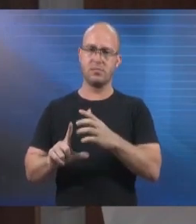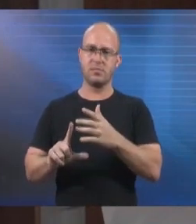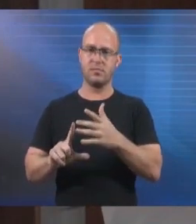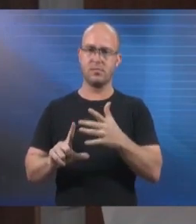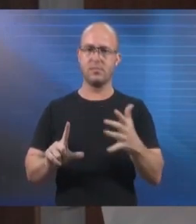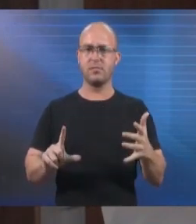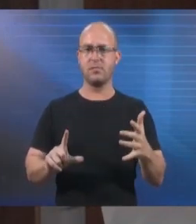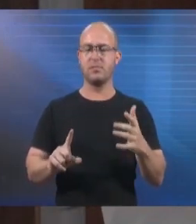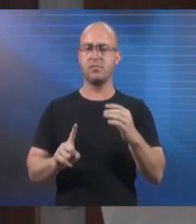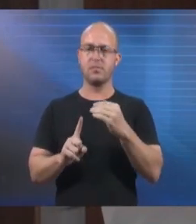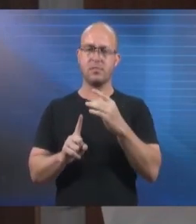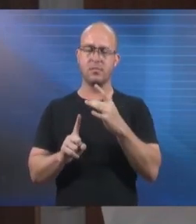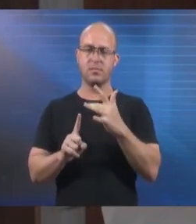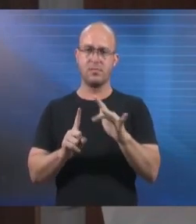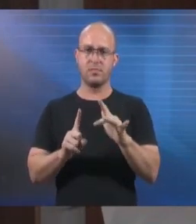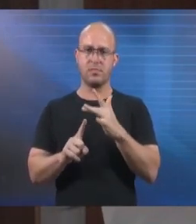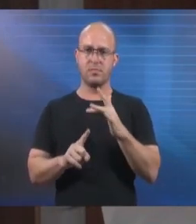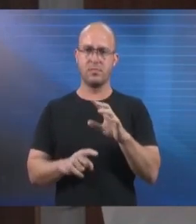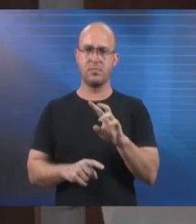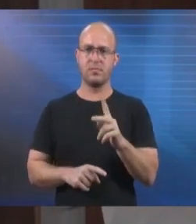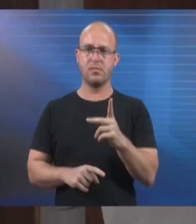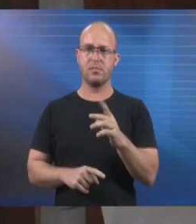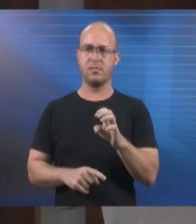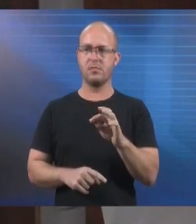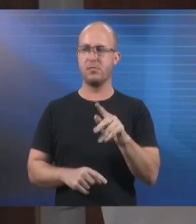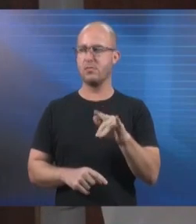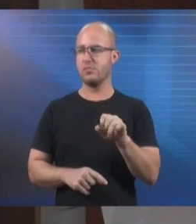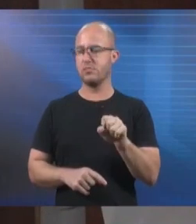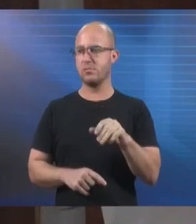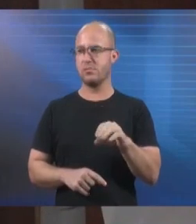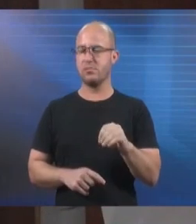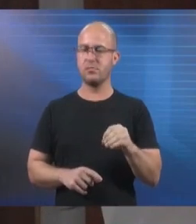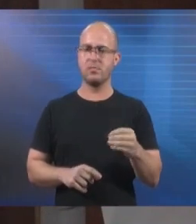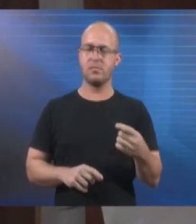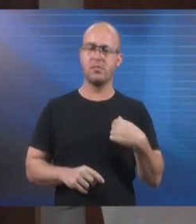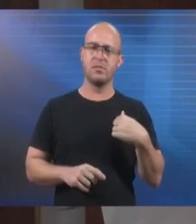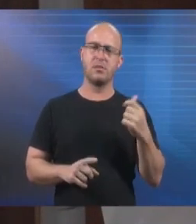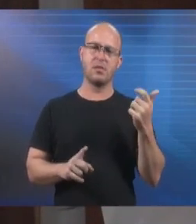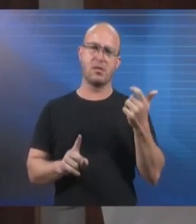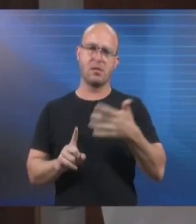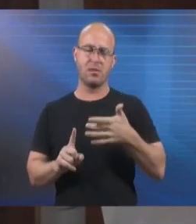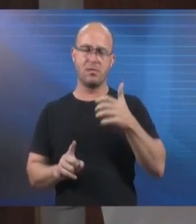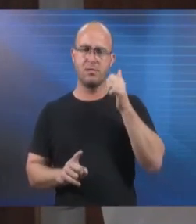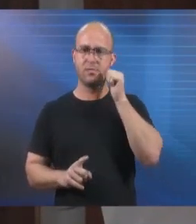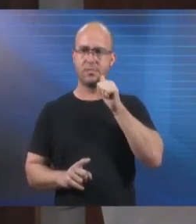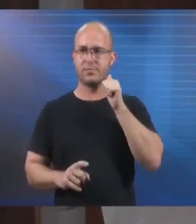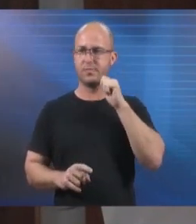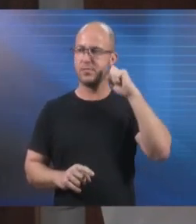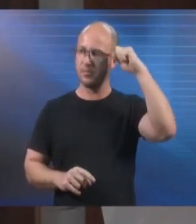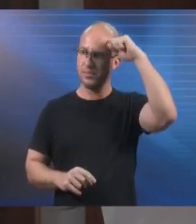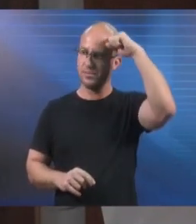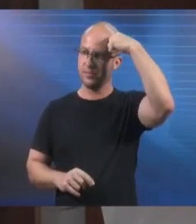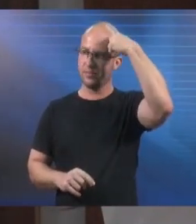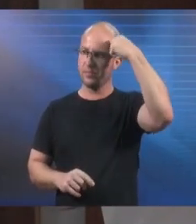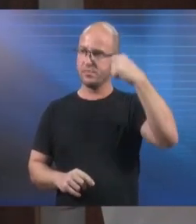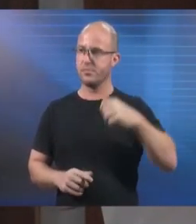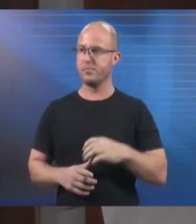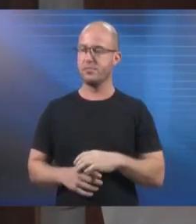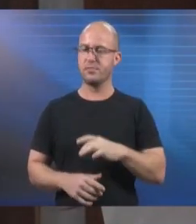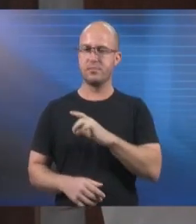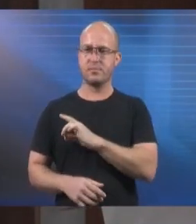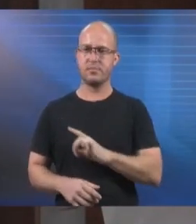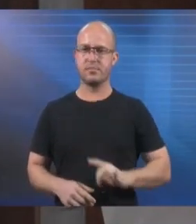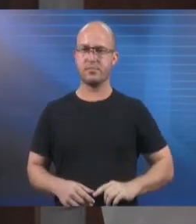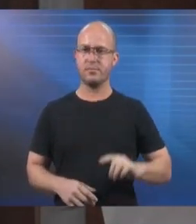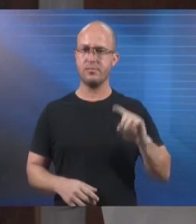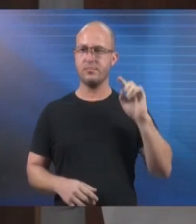do capacitismo do etarismo e de outras formas de opressão contra as mulheres negras requerimento deputada divane